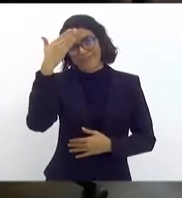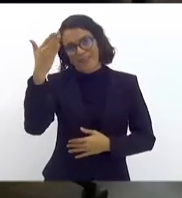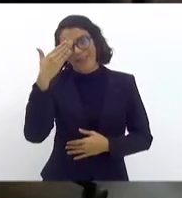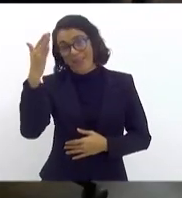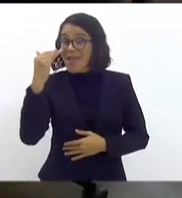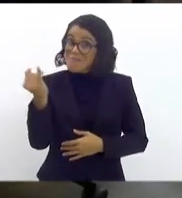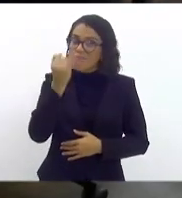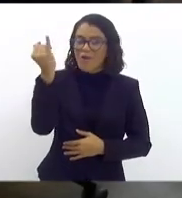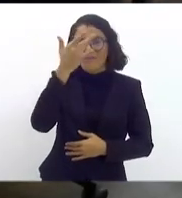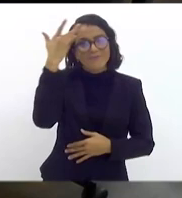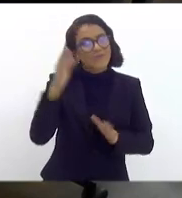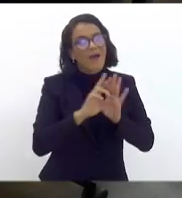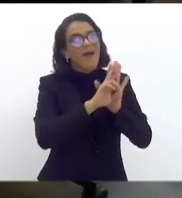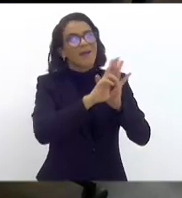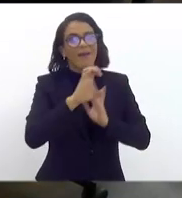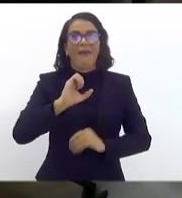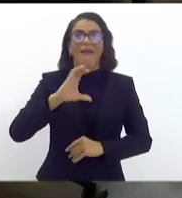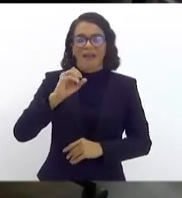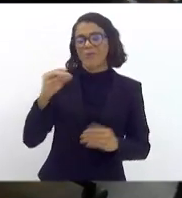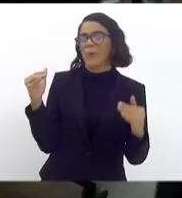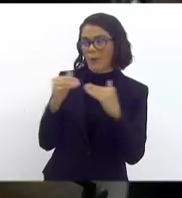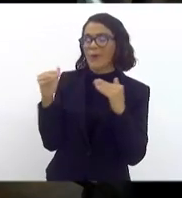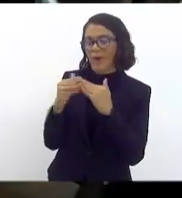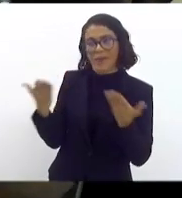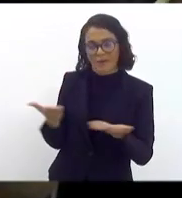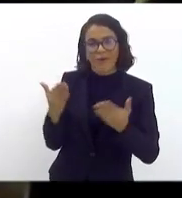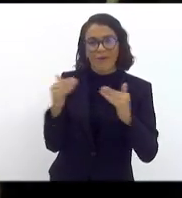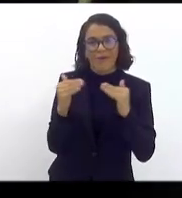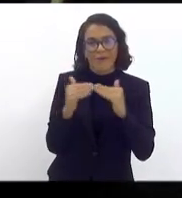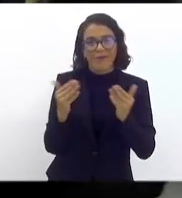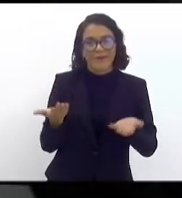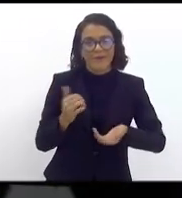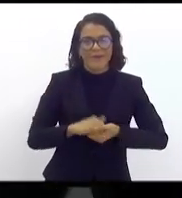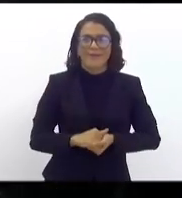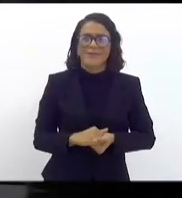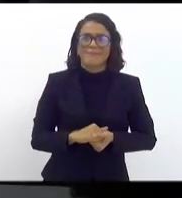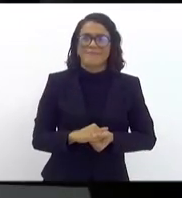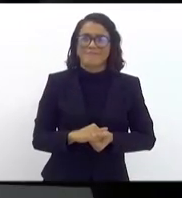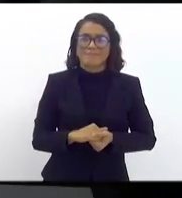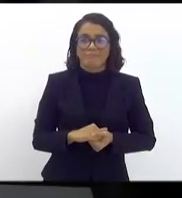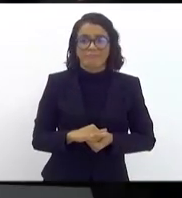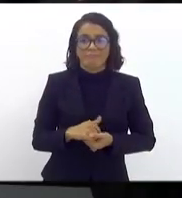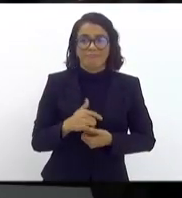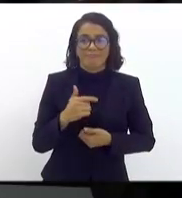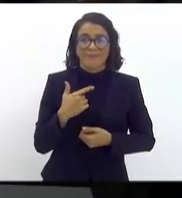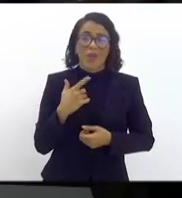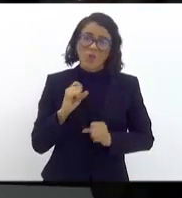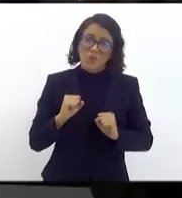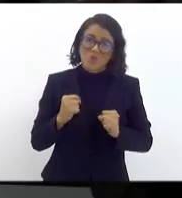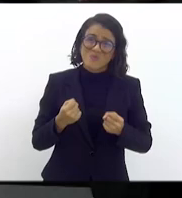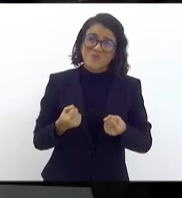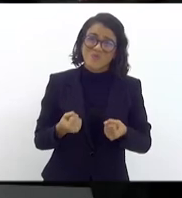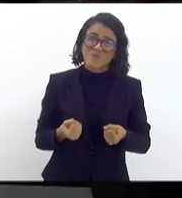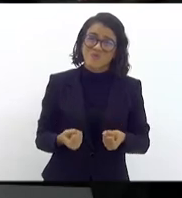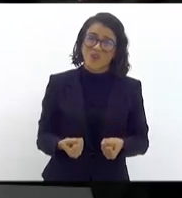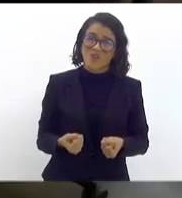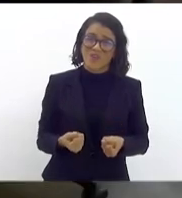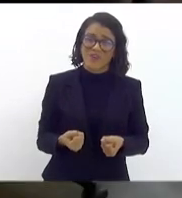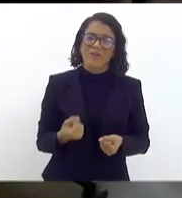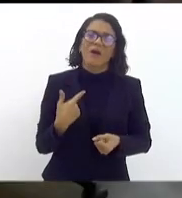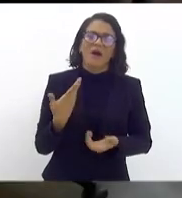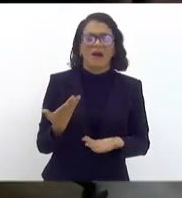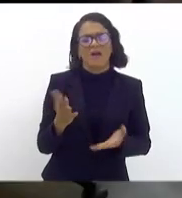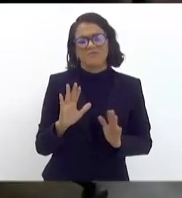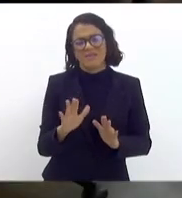Era importante ter alguém do ECAD aqui. Concordo com o senhor. Pudéssemos. Eu estou, presidente, estou fazendo um esforço. O que eu acho que está acontecendo aqui... Vamos formular uma